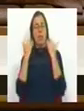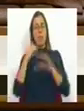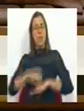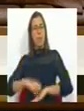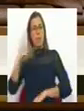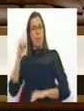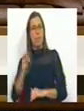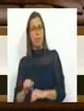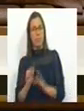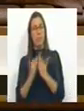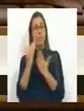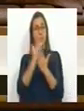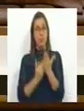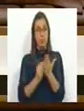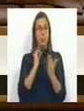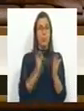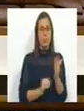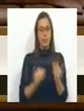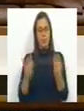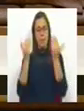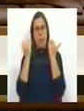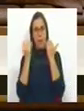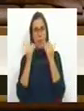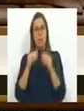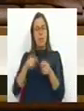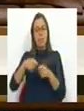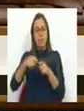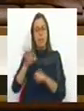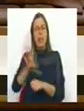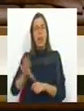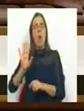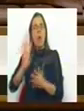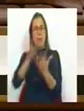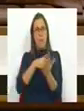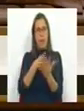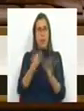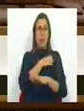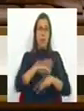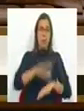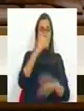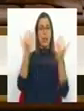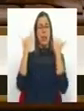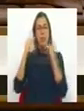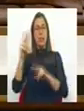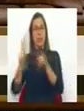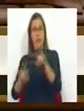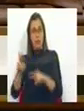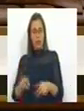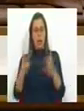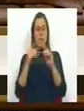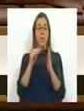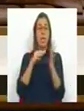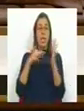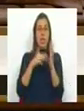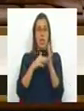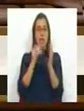predial: cadastro predial, informação geométrica; matriz predial, informação fiscal;